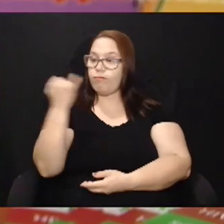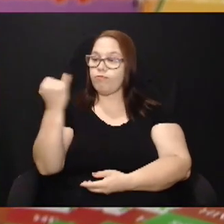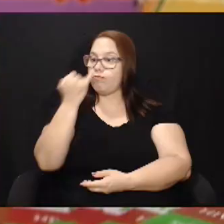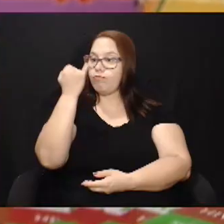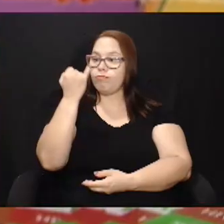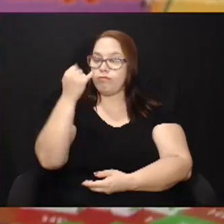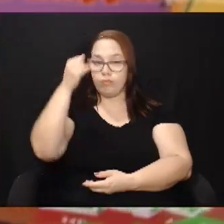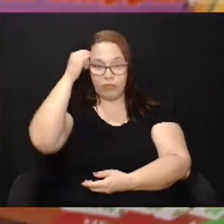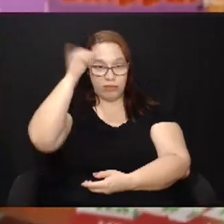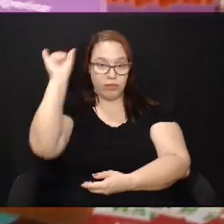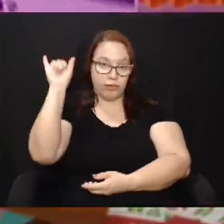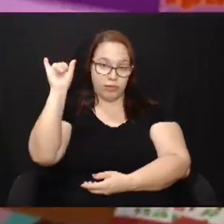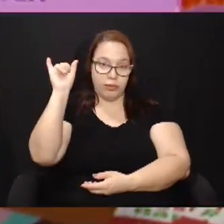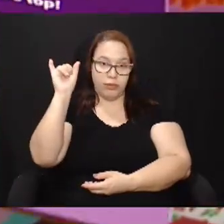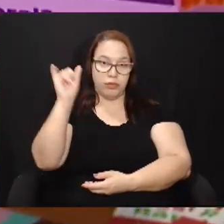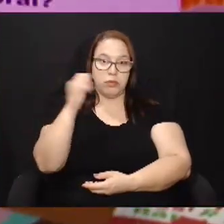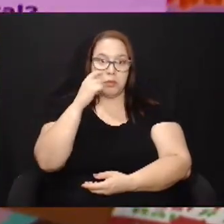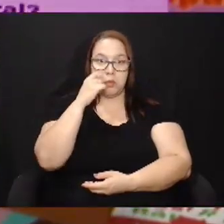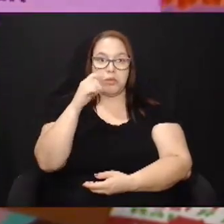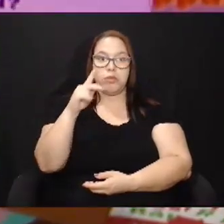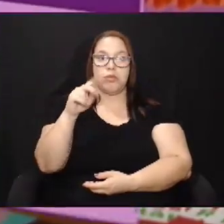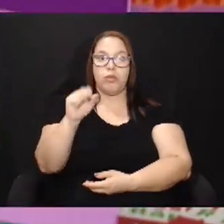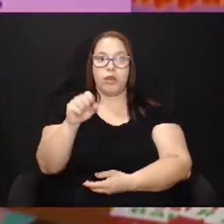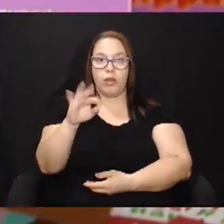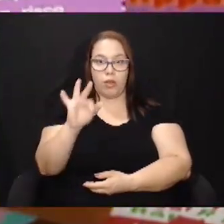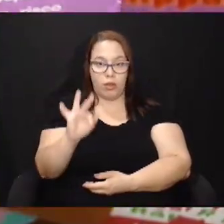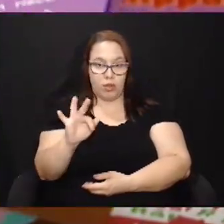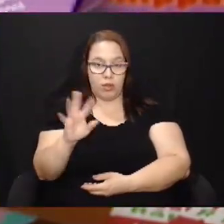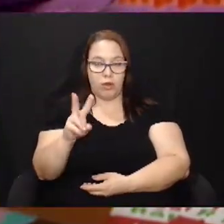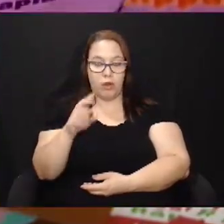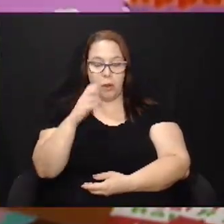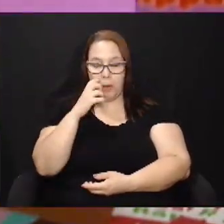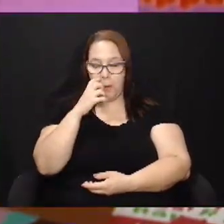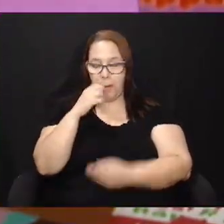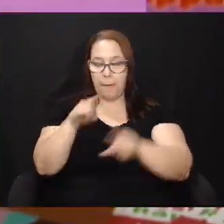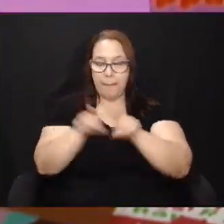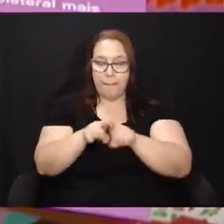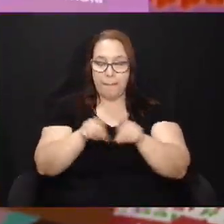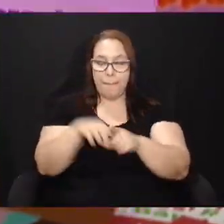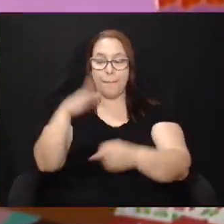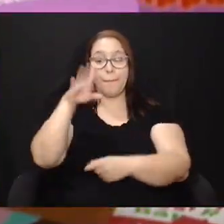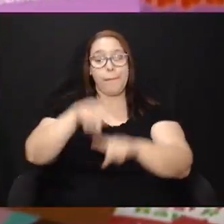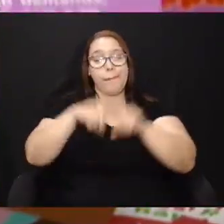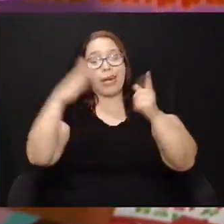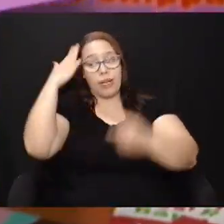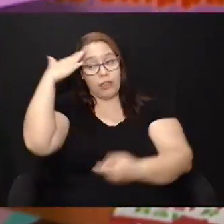prevenção em HIV, IST e hepatites também. Mas a gente sabe que